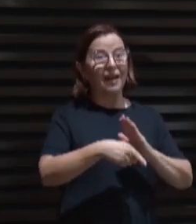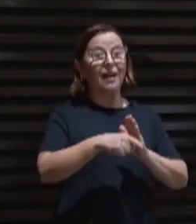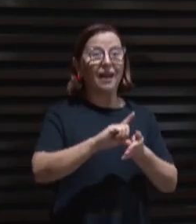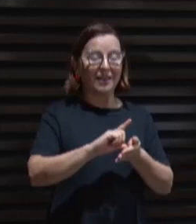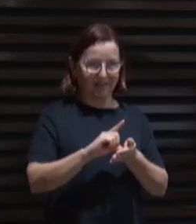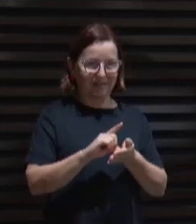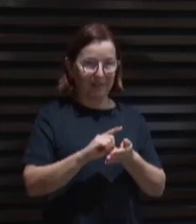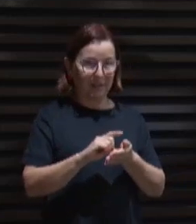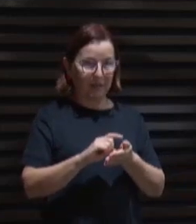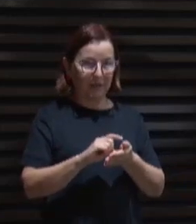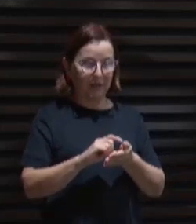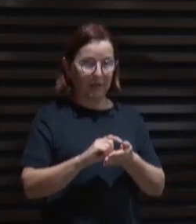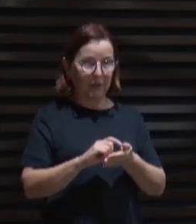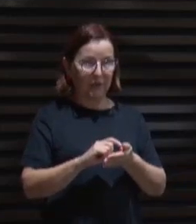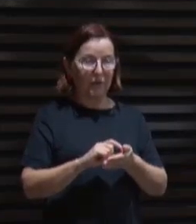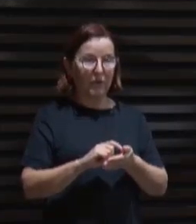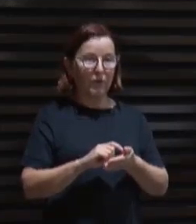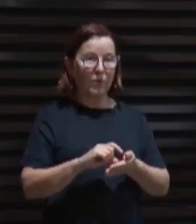anteriormente o preço